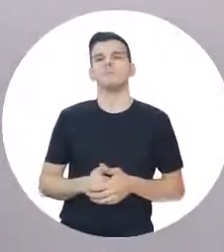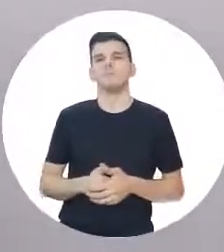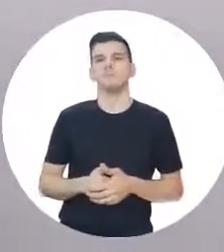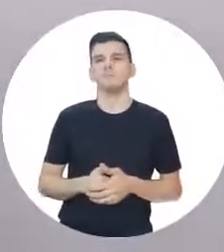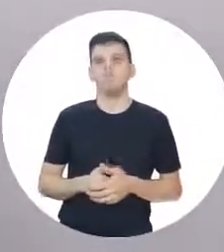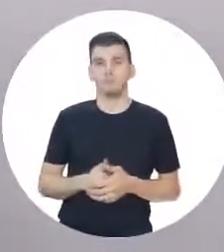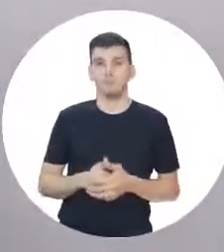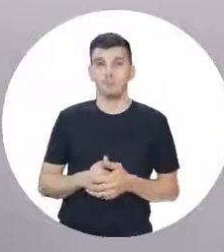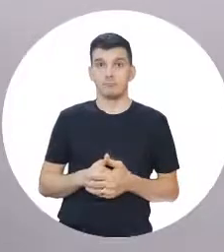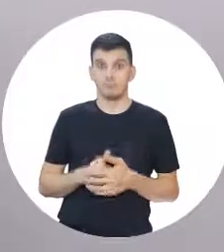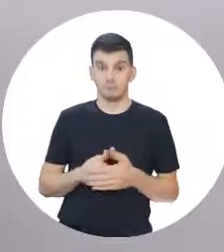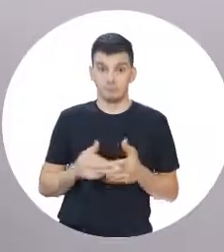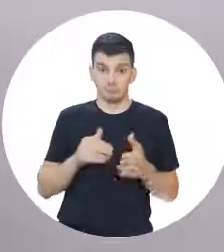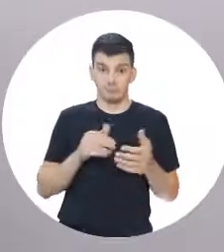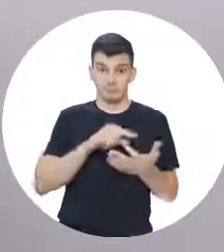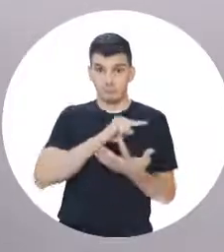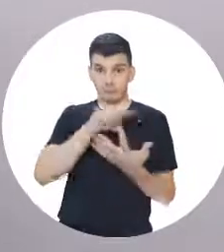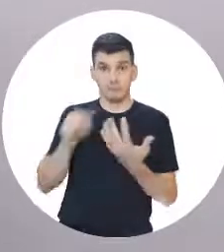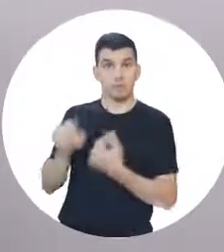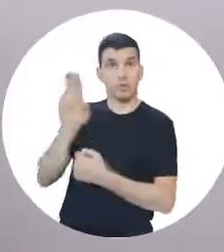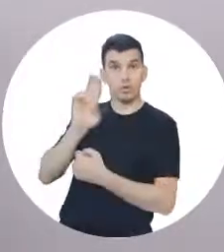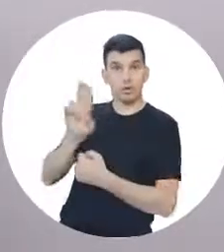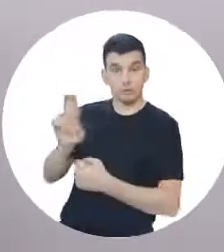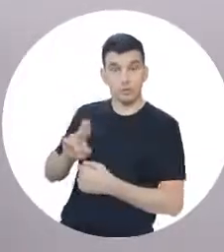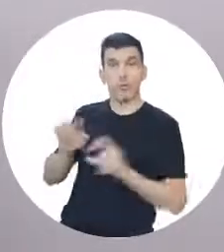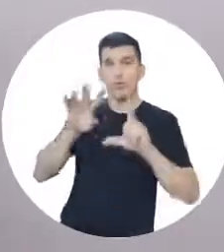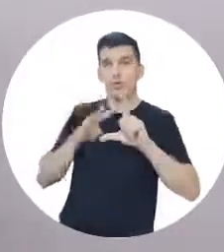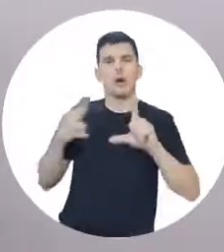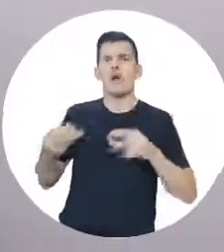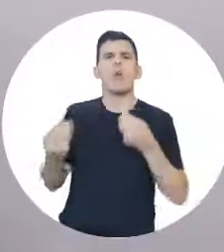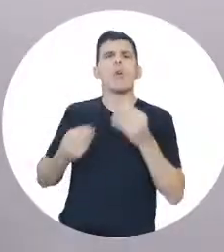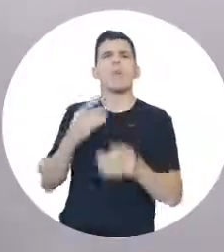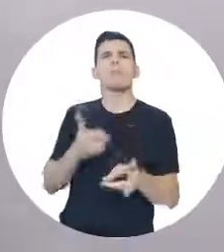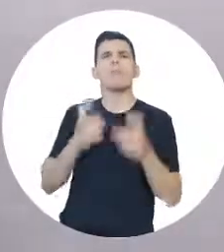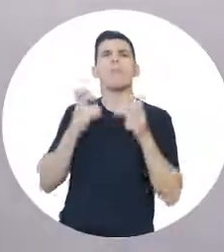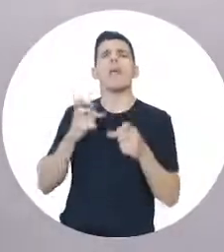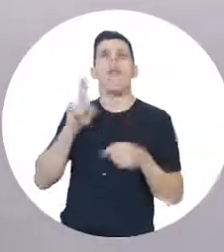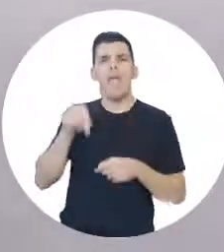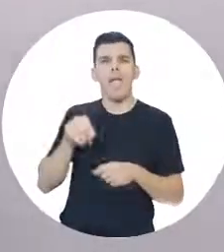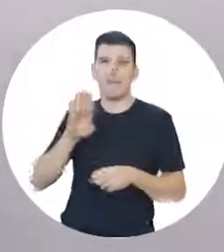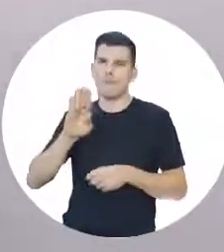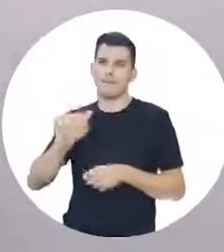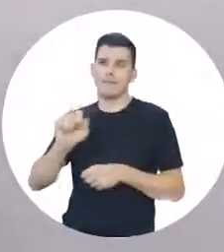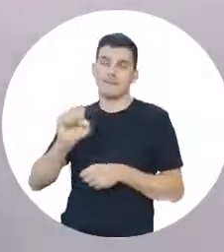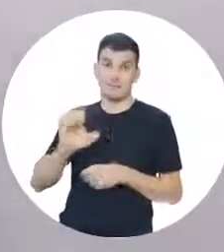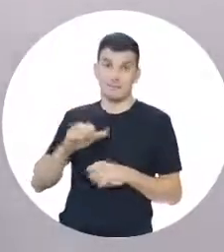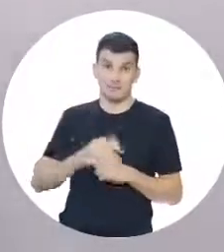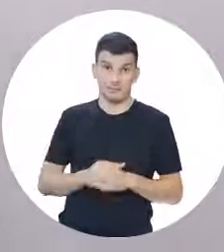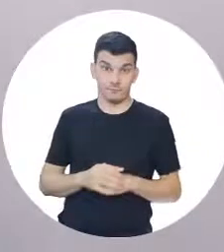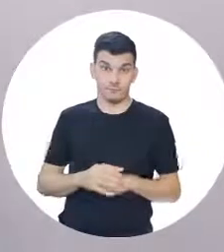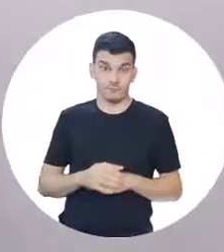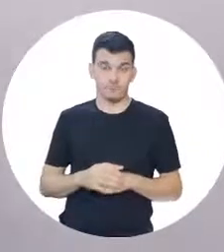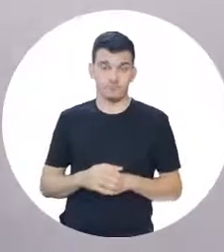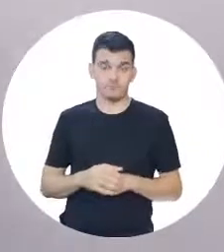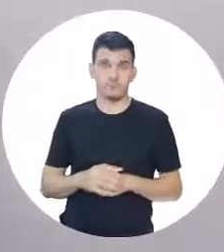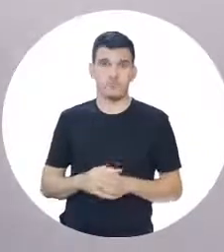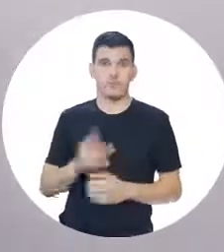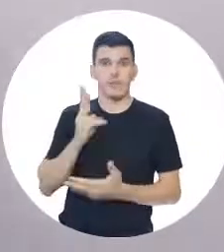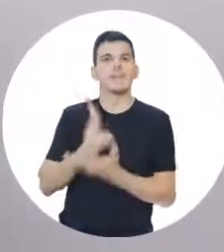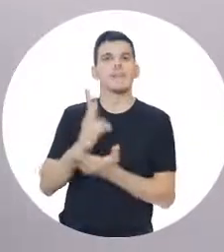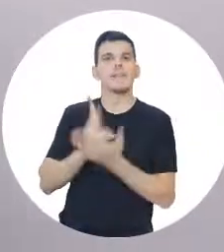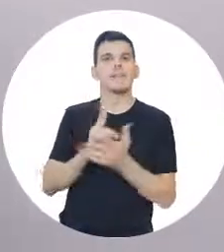ânion. Dentre as bases que eu coloquei no quadro, como que você identifica que é uma base? Toda vez que